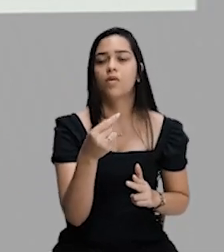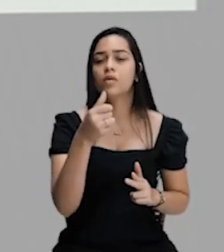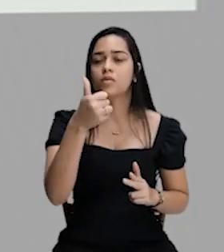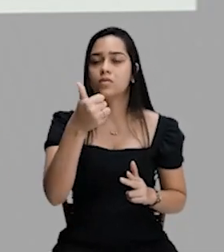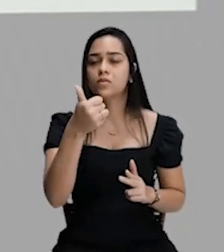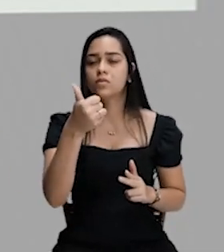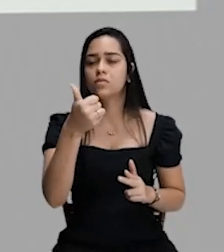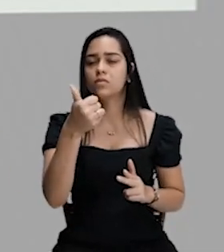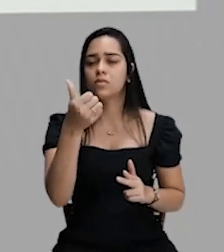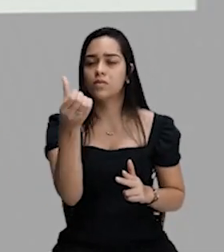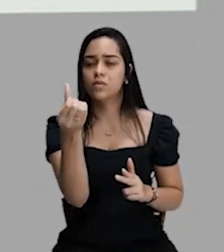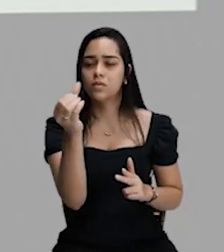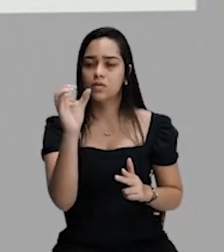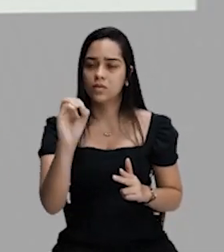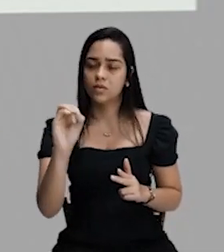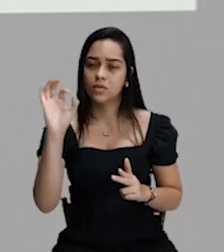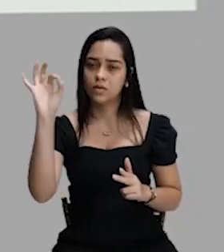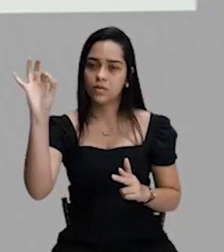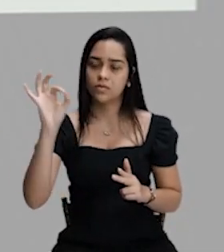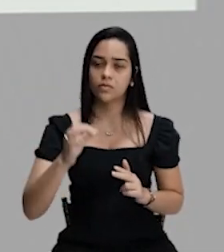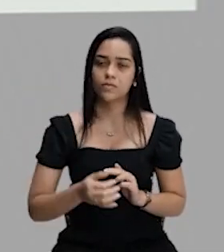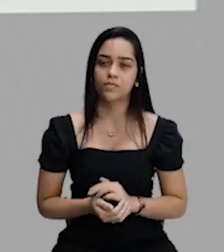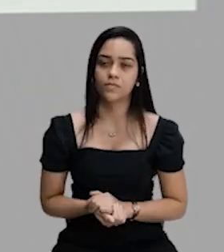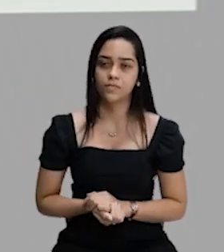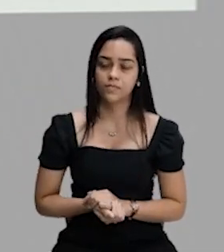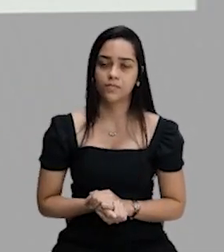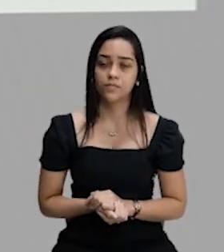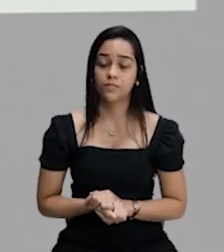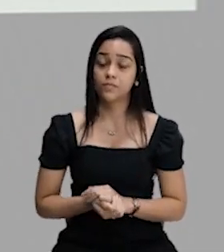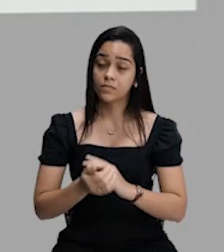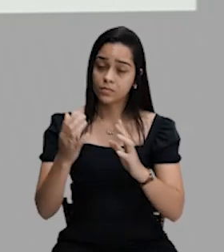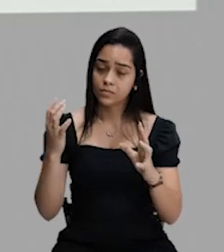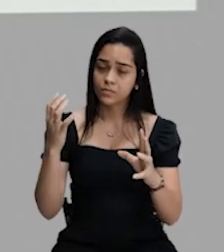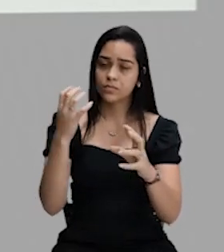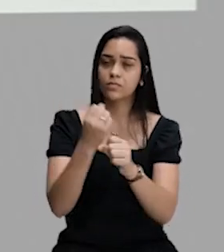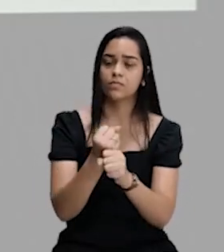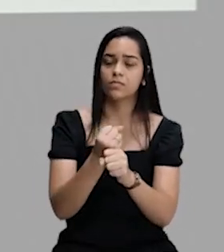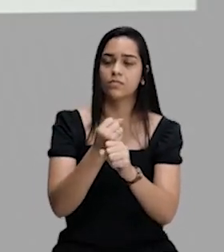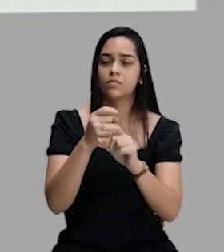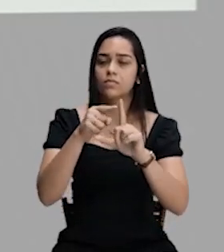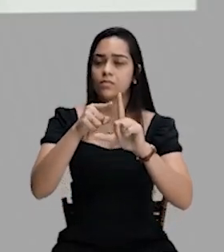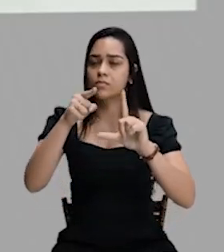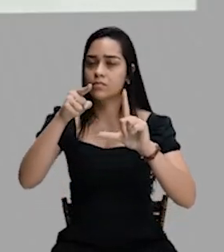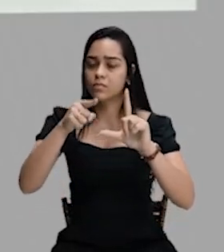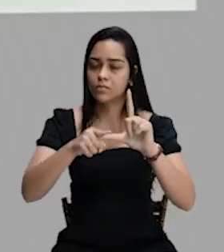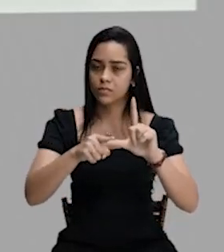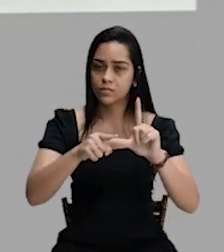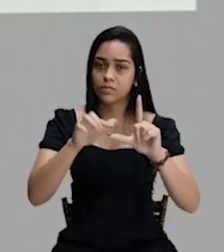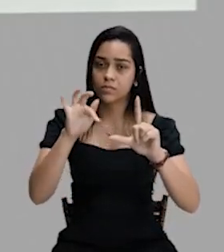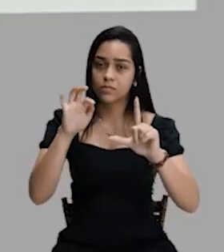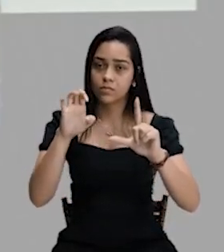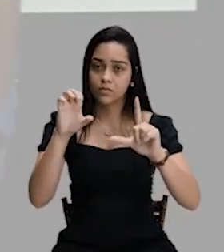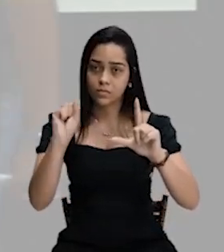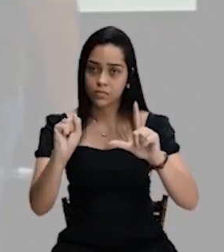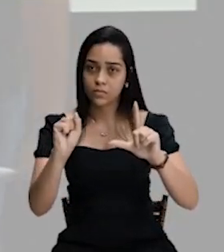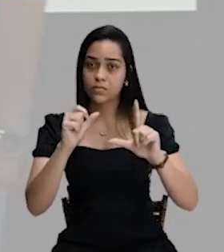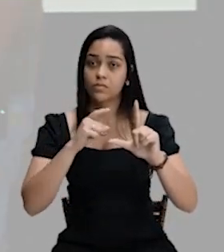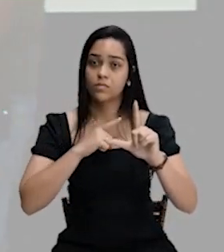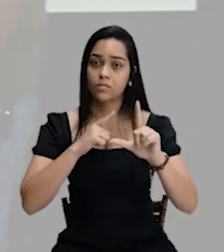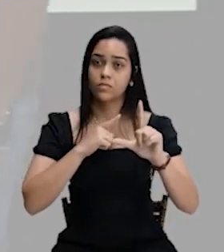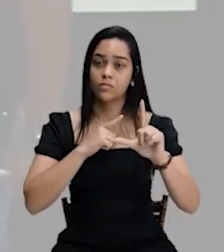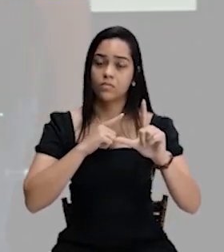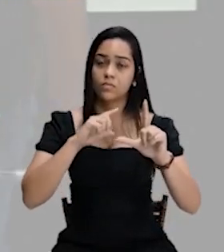160 graus certo a soma dos ângulos das faces de